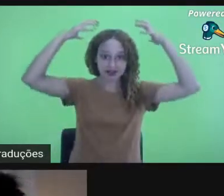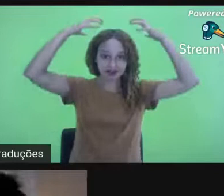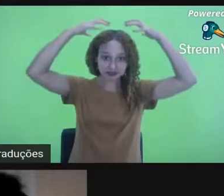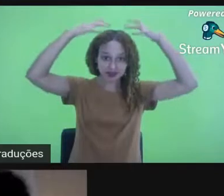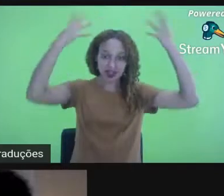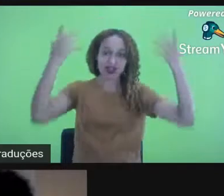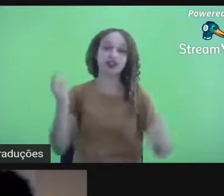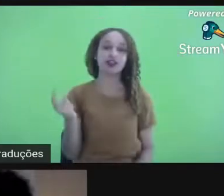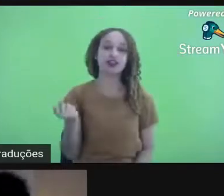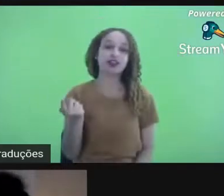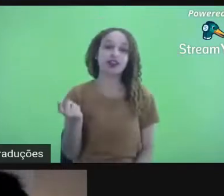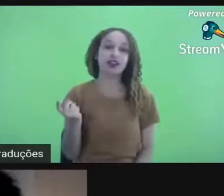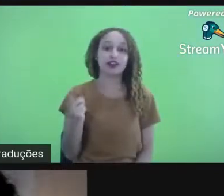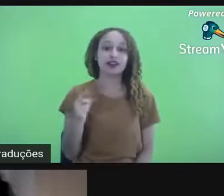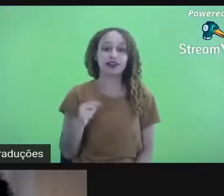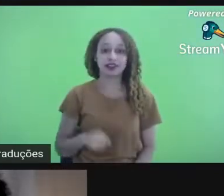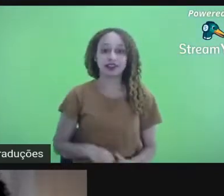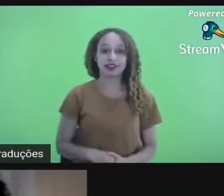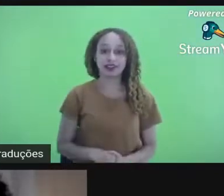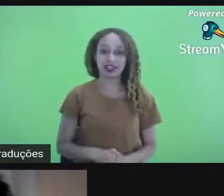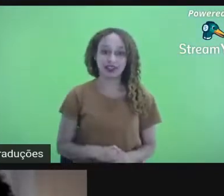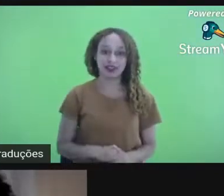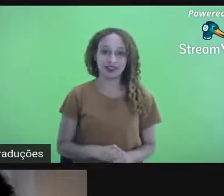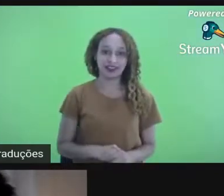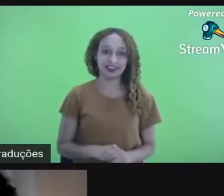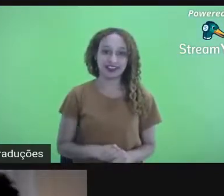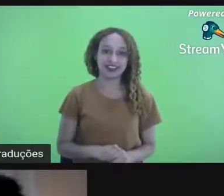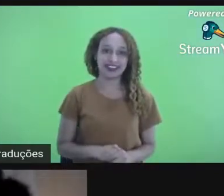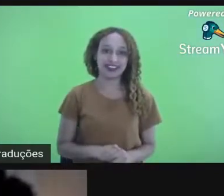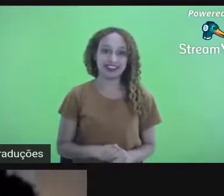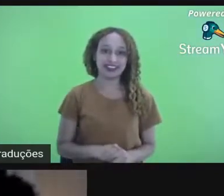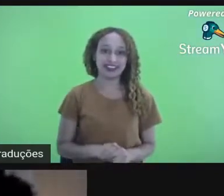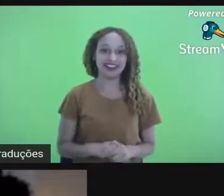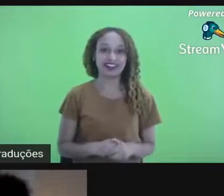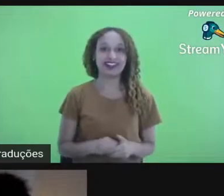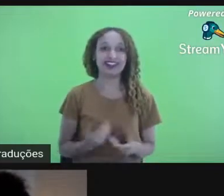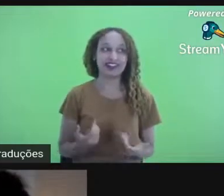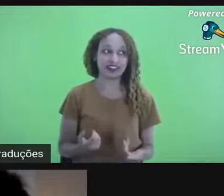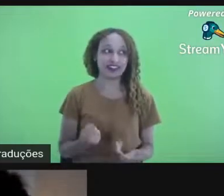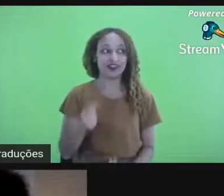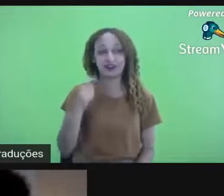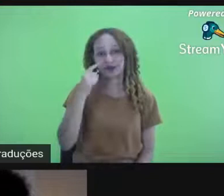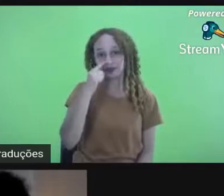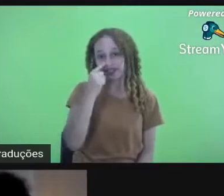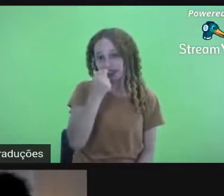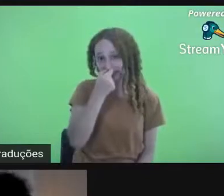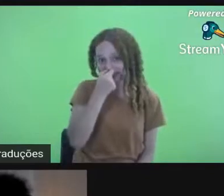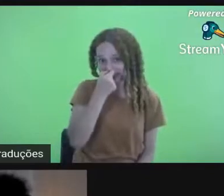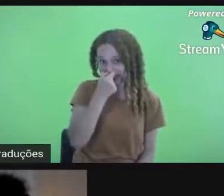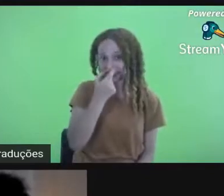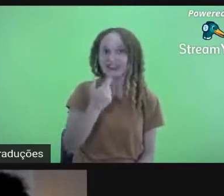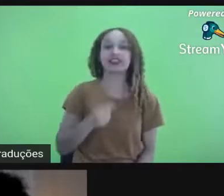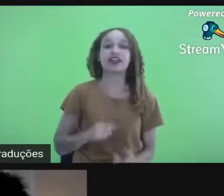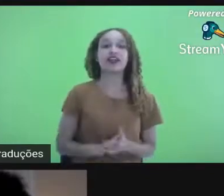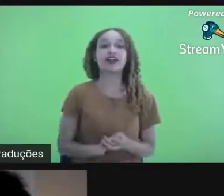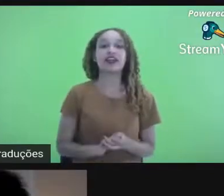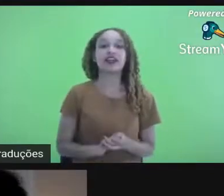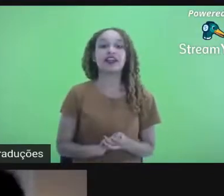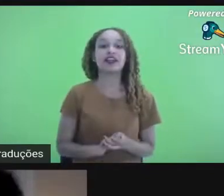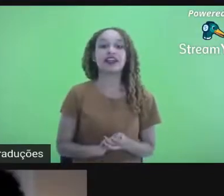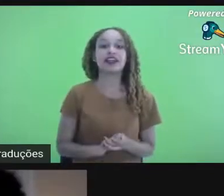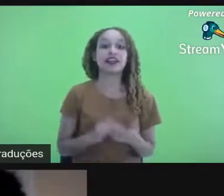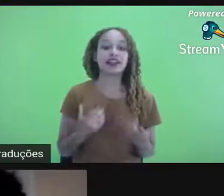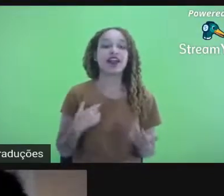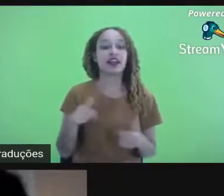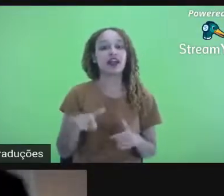um piercing no septo e estou com uma camisa listrada branca e vermelha. Agradeço desde já o Museu de